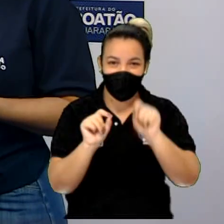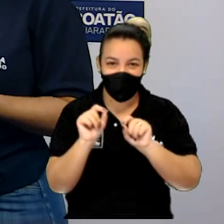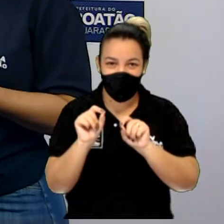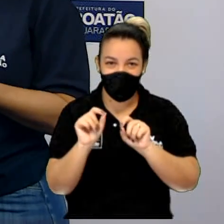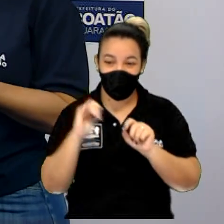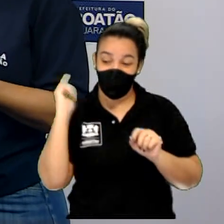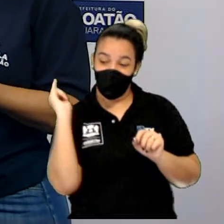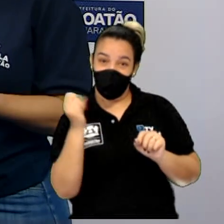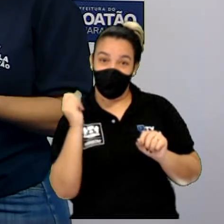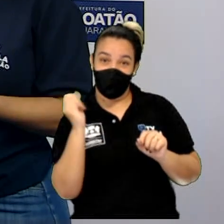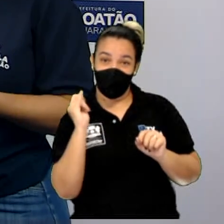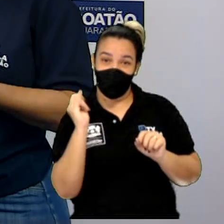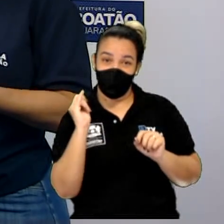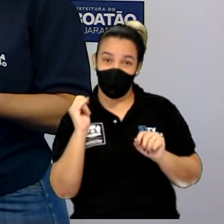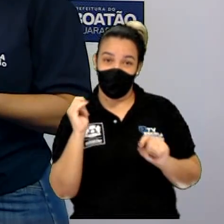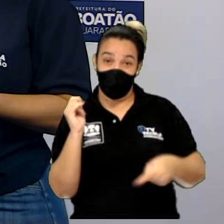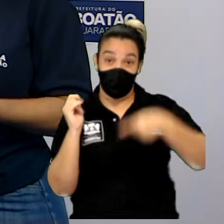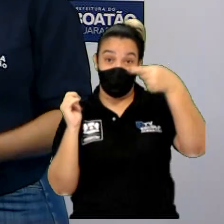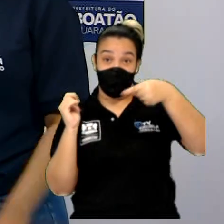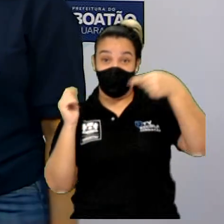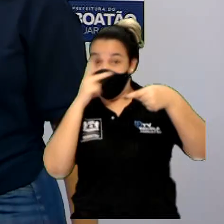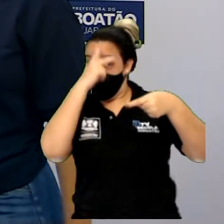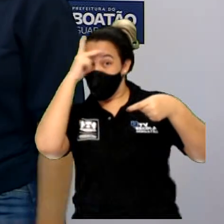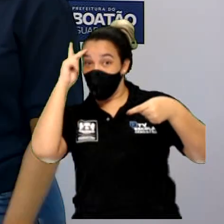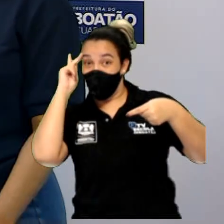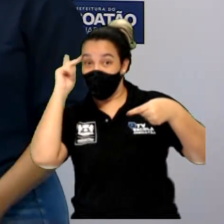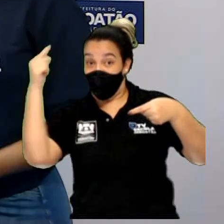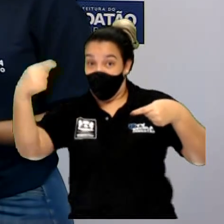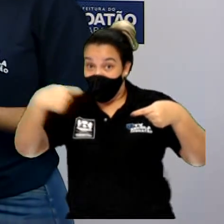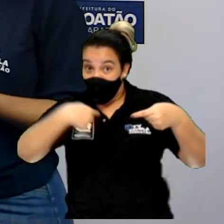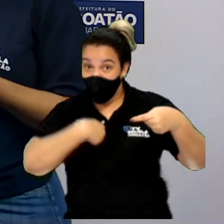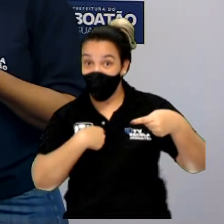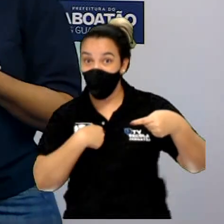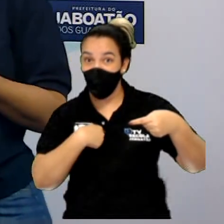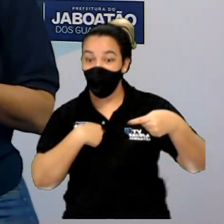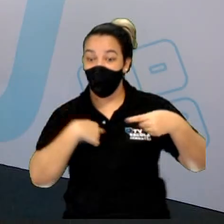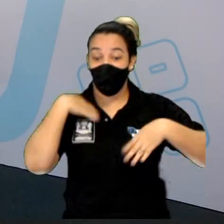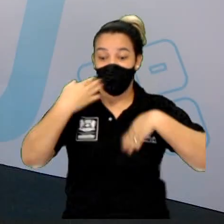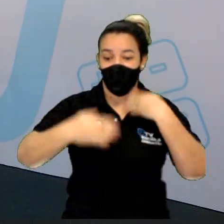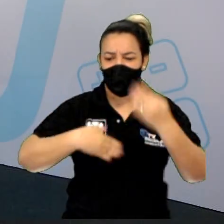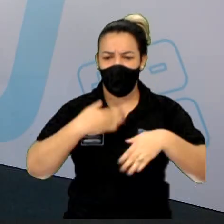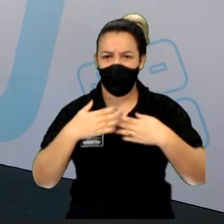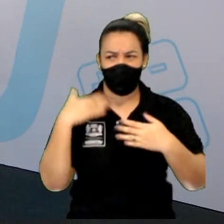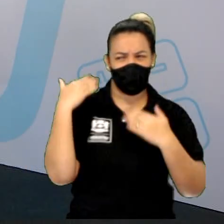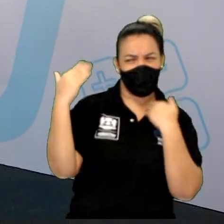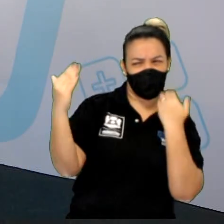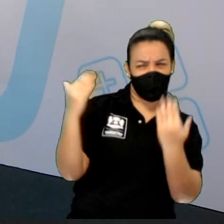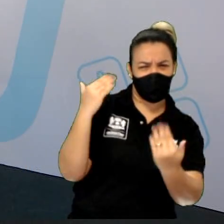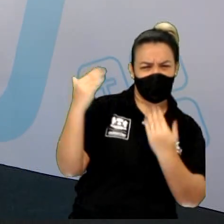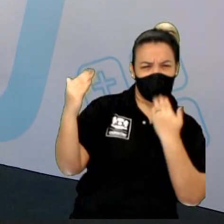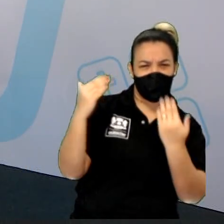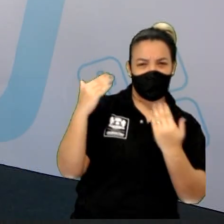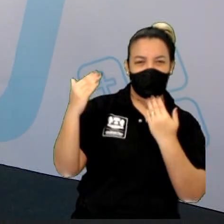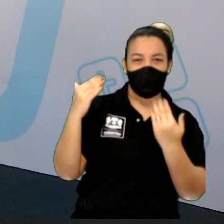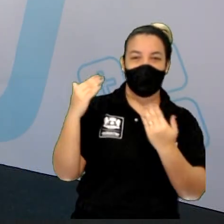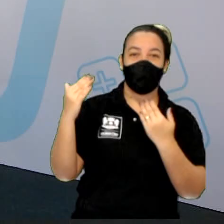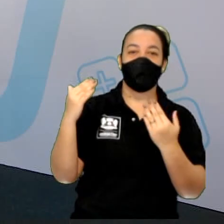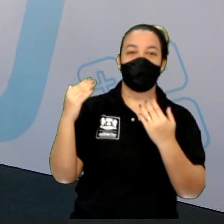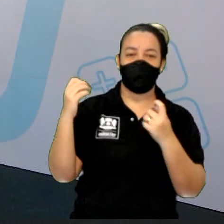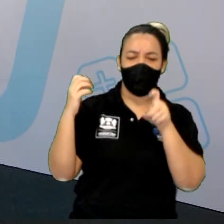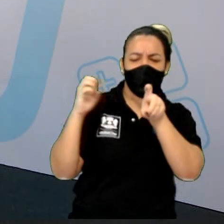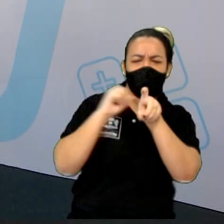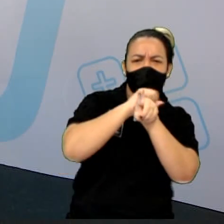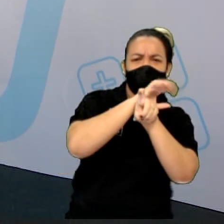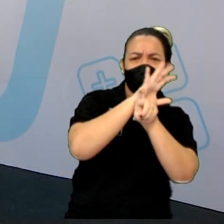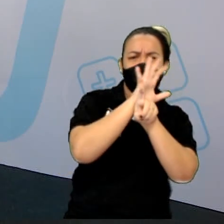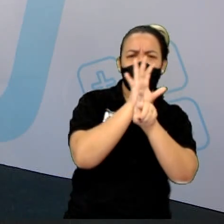ele é todo na primeira pessoa, o eu, e depois ele faz uma comparação do esplendor das penas do